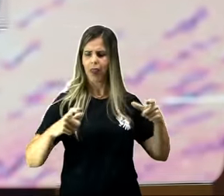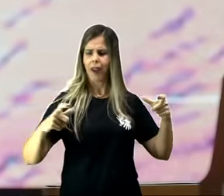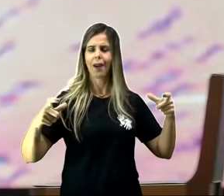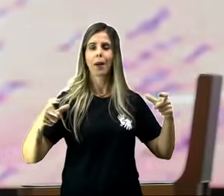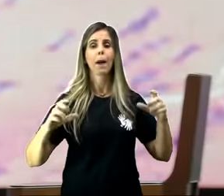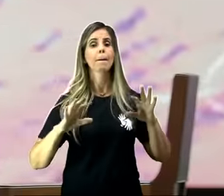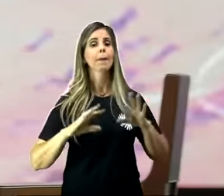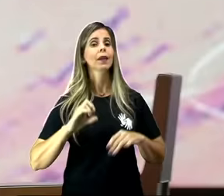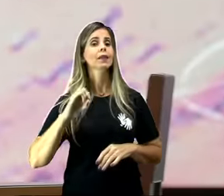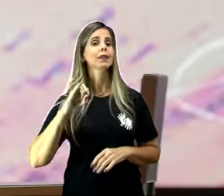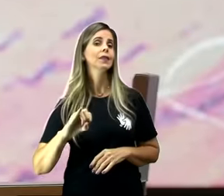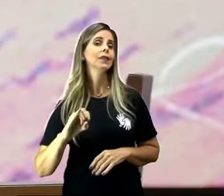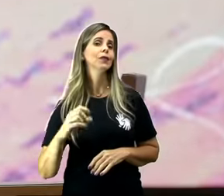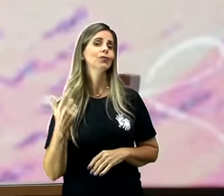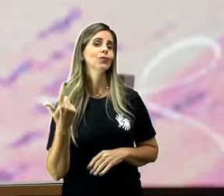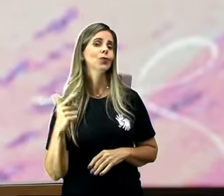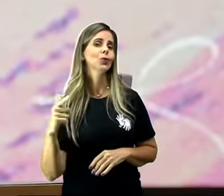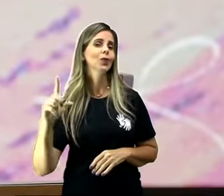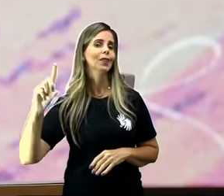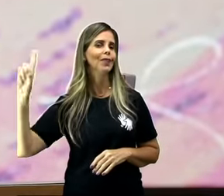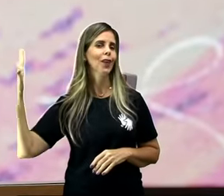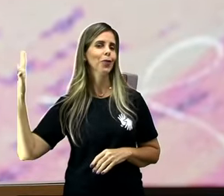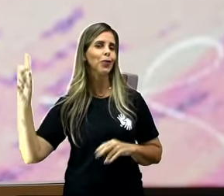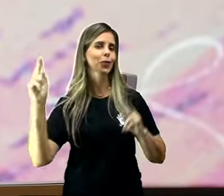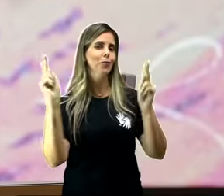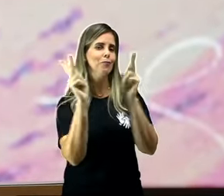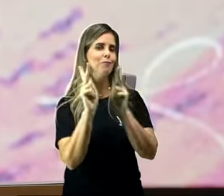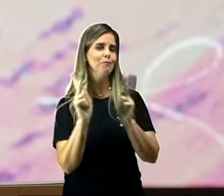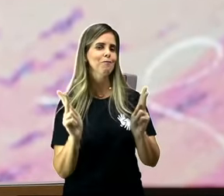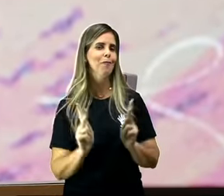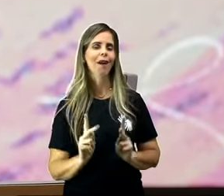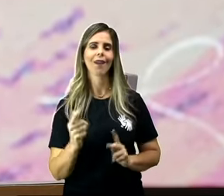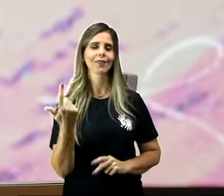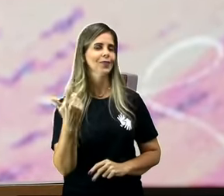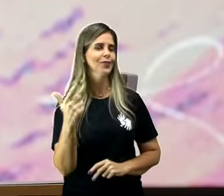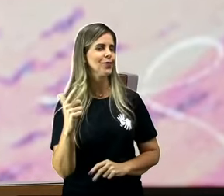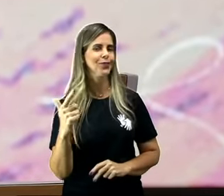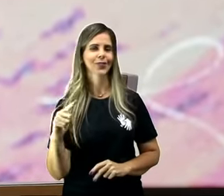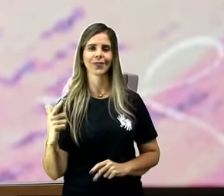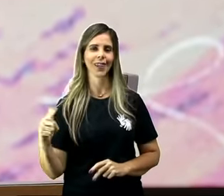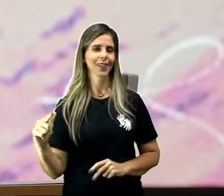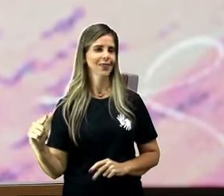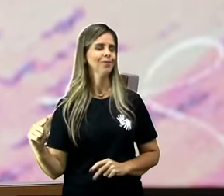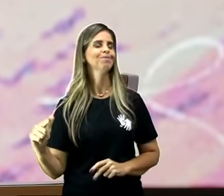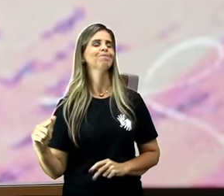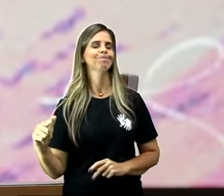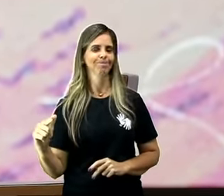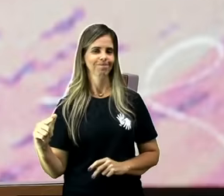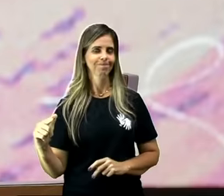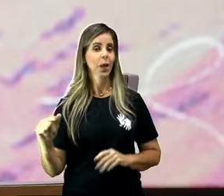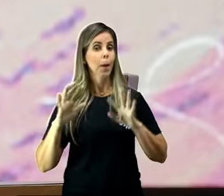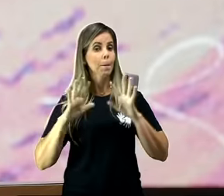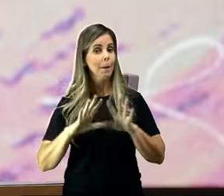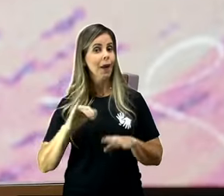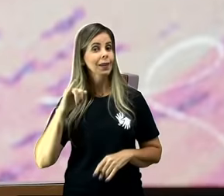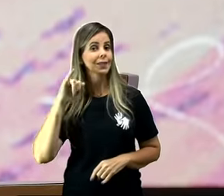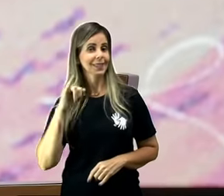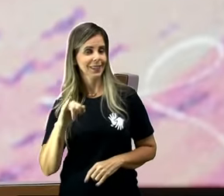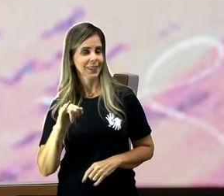perturbador. Mas acredite no que eu estou te falando. A presença de Deus no meio da maior tempestade traz